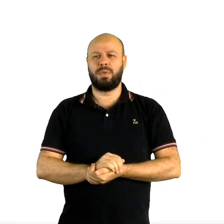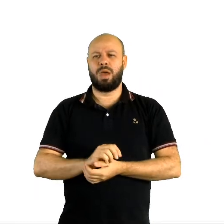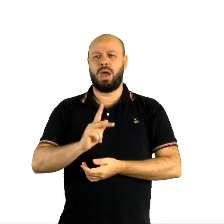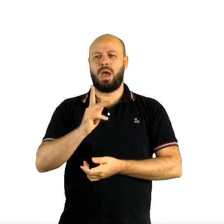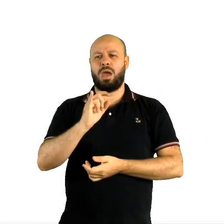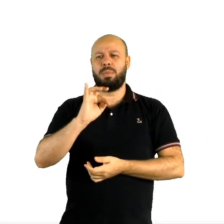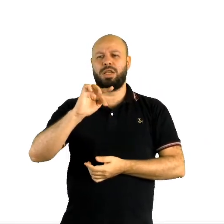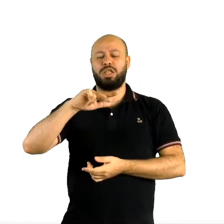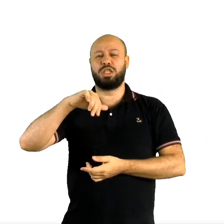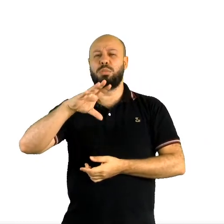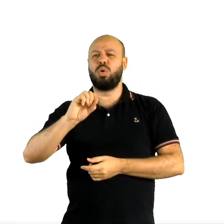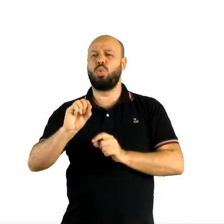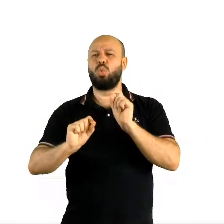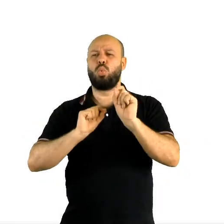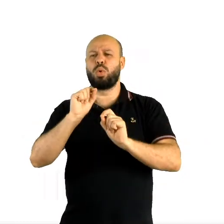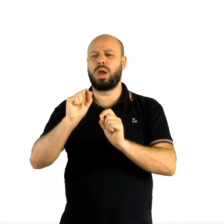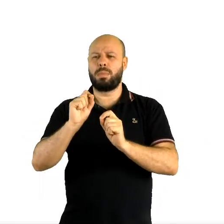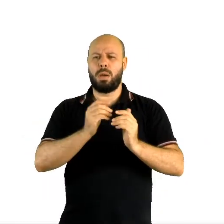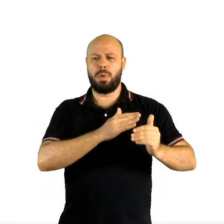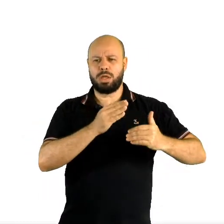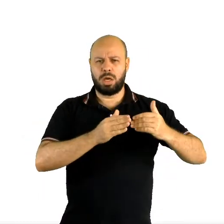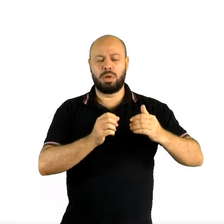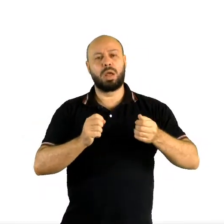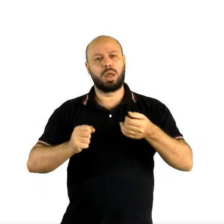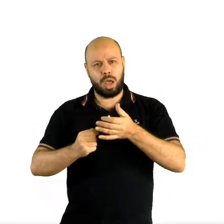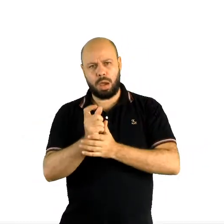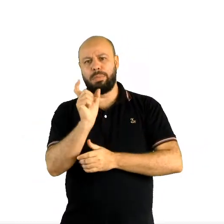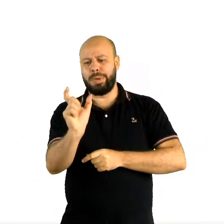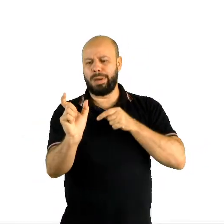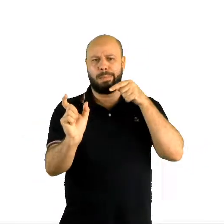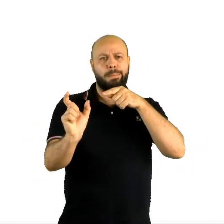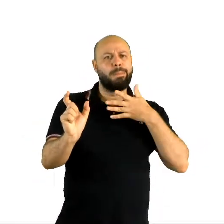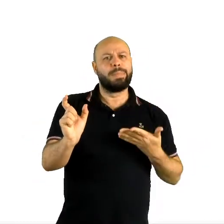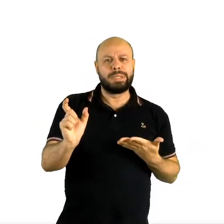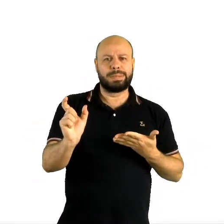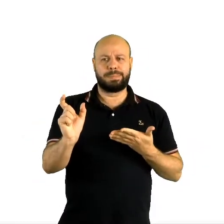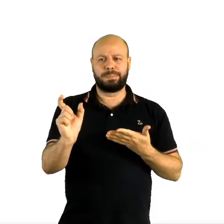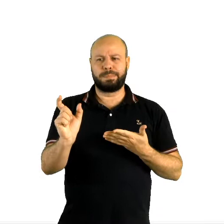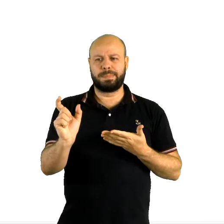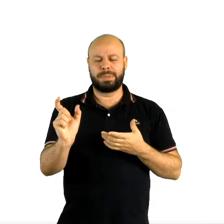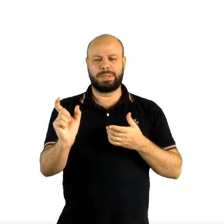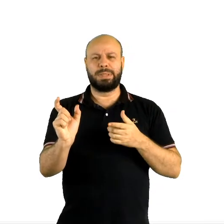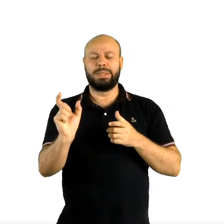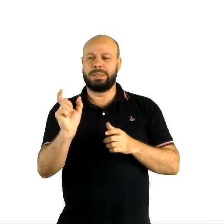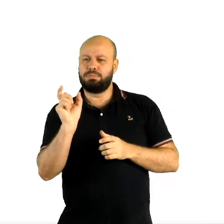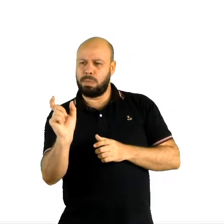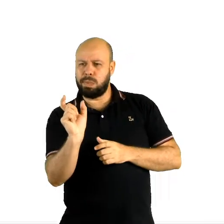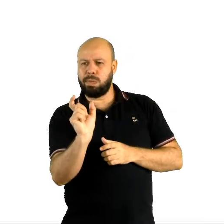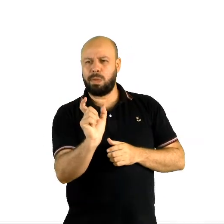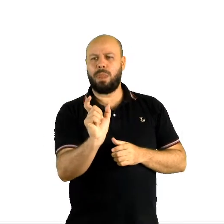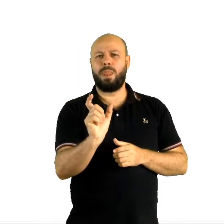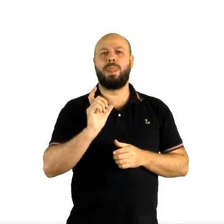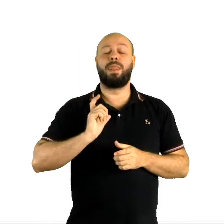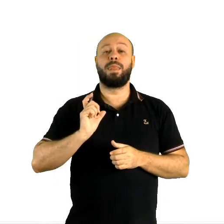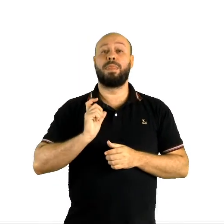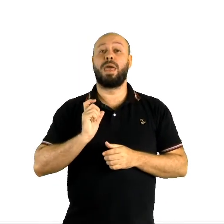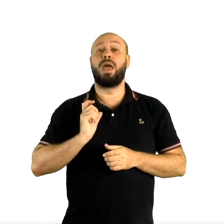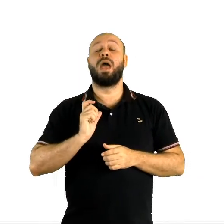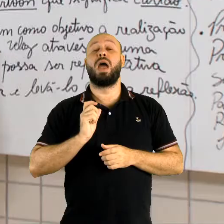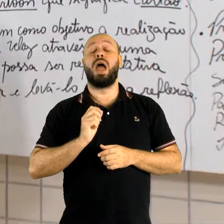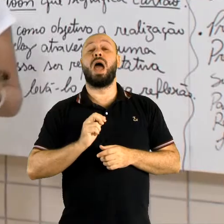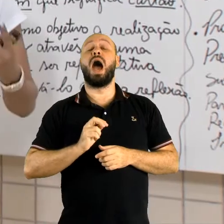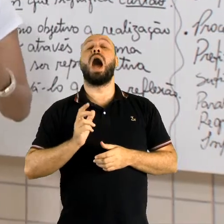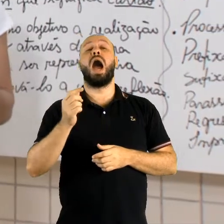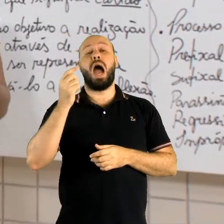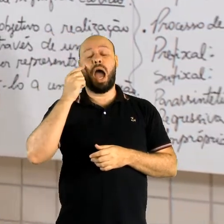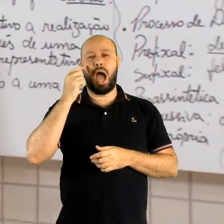Hibridismo. O hibridismo também é um processo de formação de palavras. Esses termos são formados com elementos de idiomas